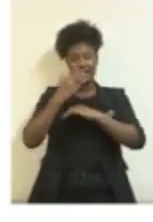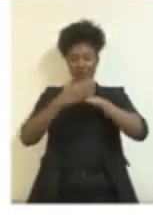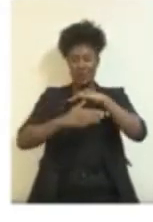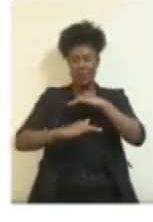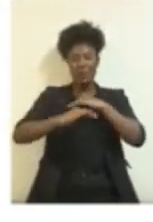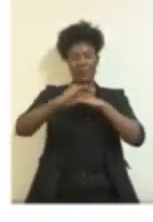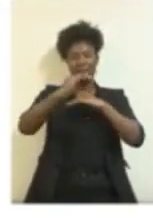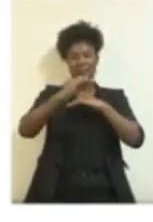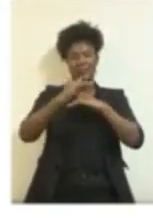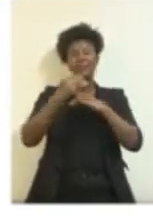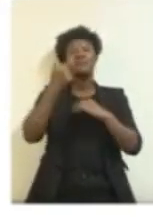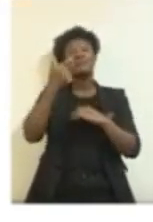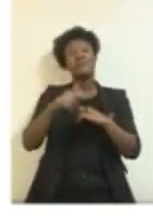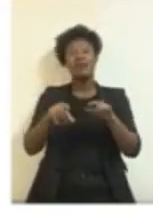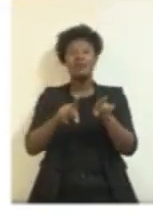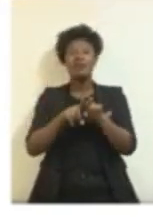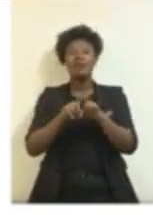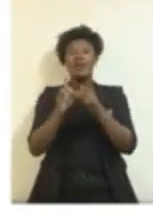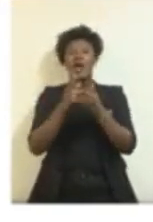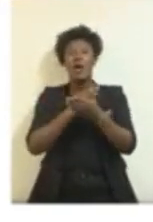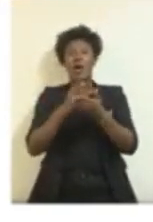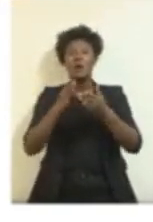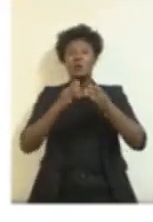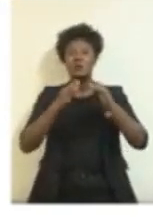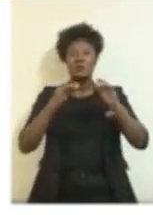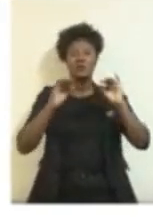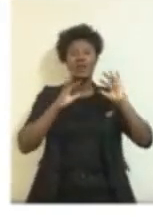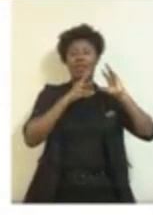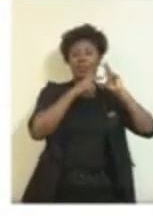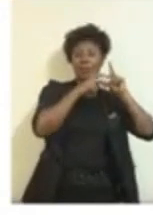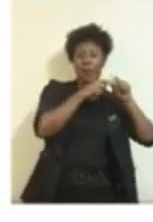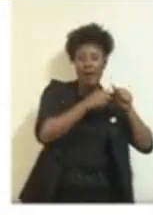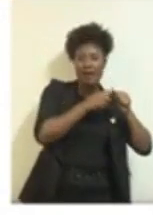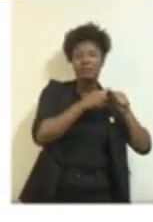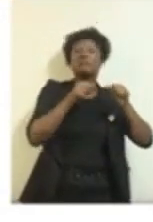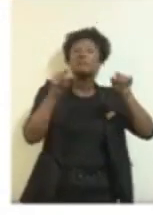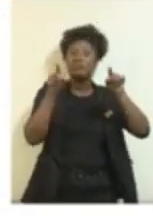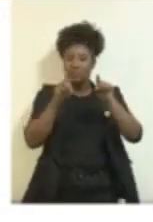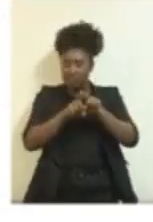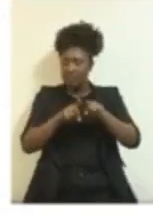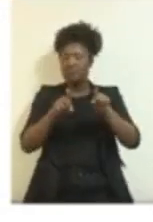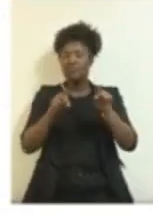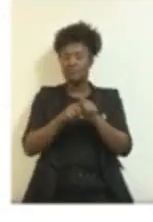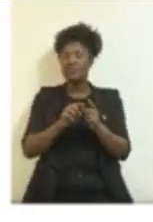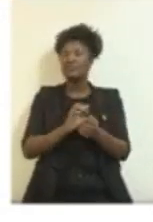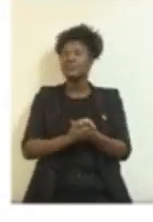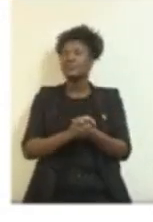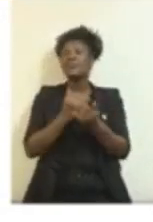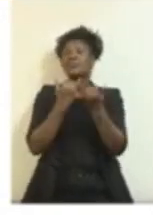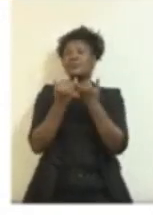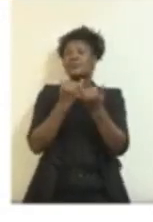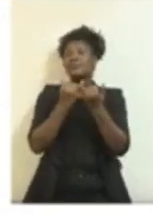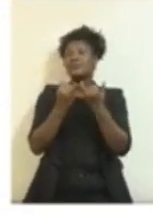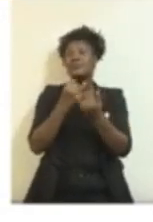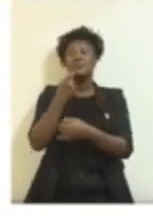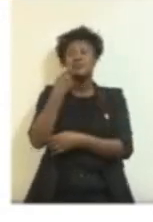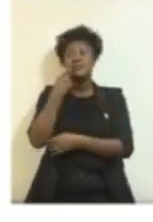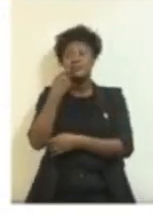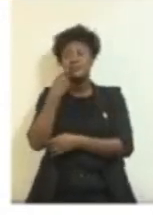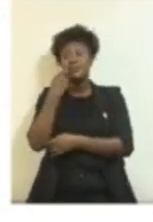Mata Atlântica, por exemplo, como Cerrado, né? Enfim. Mas temos alguns grupos, por exemplo, peixes,